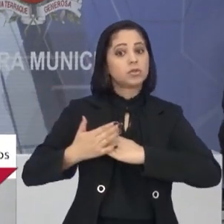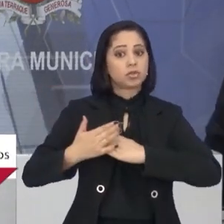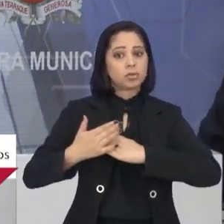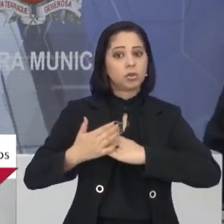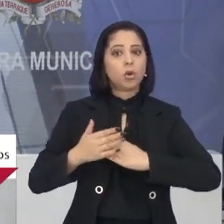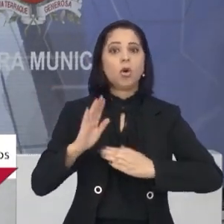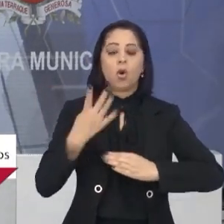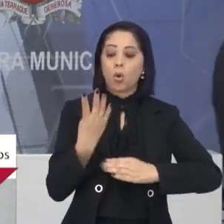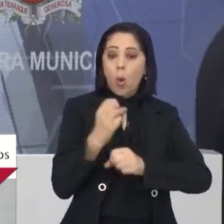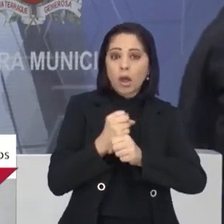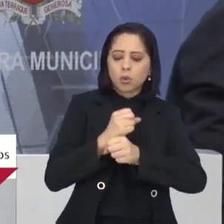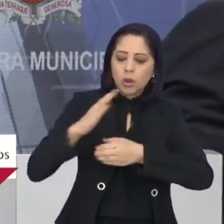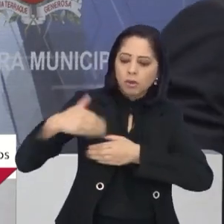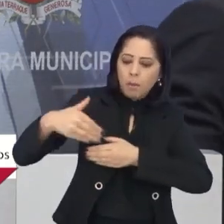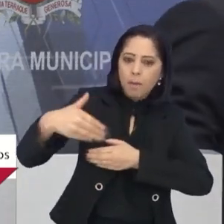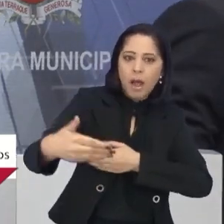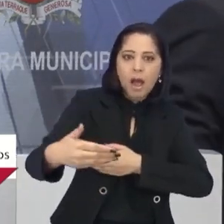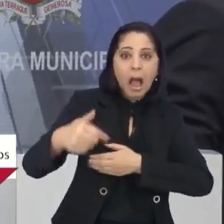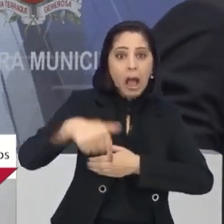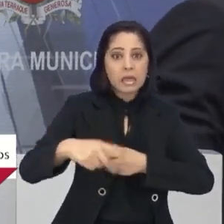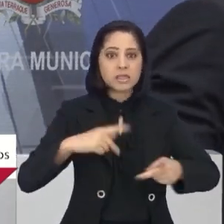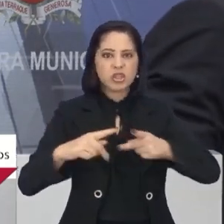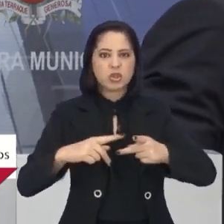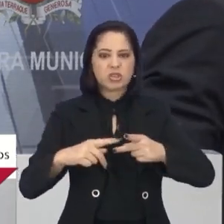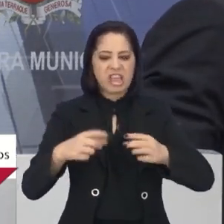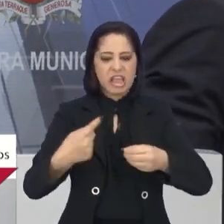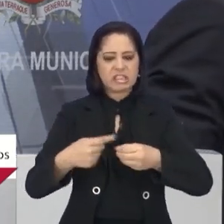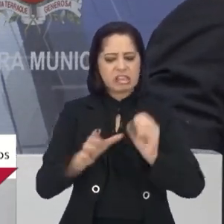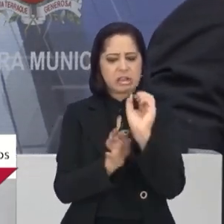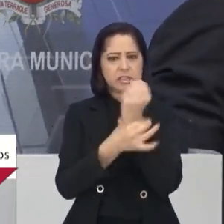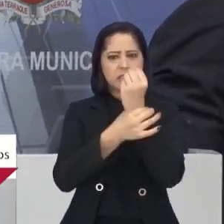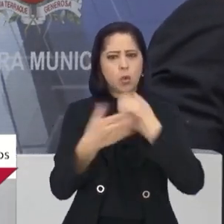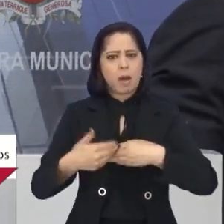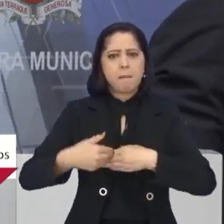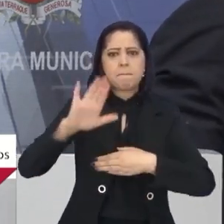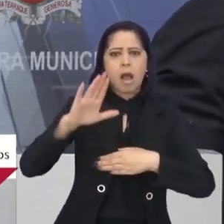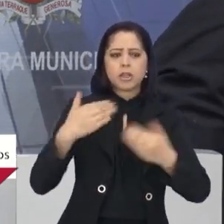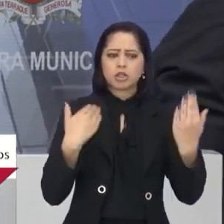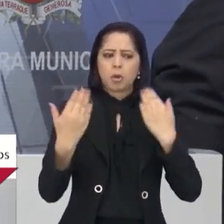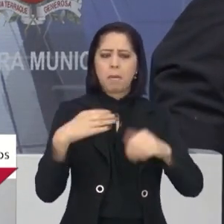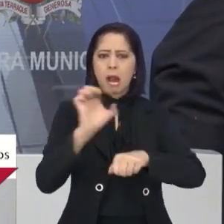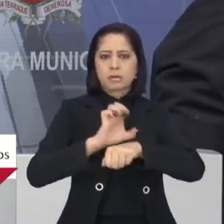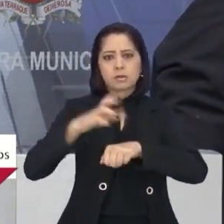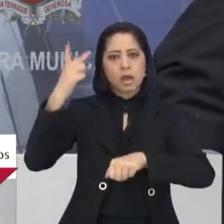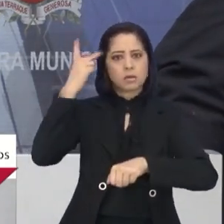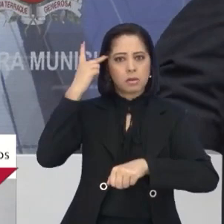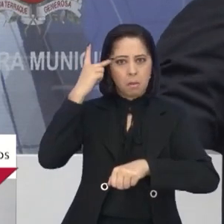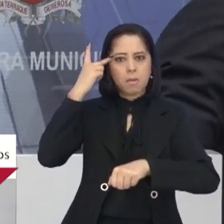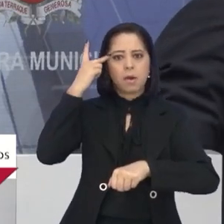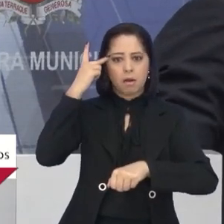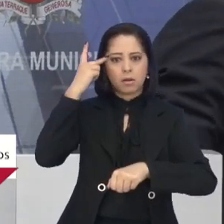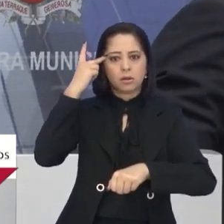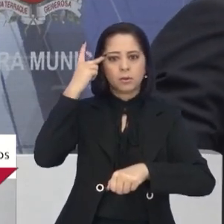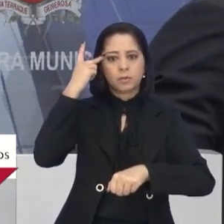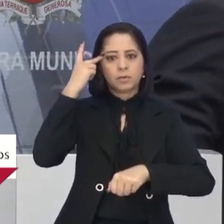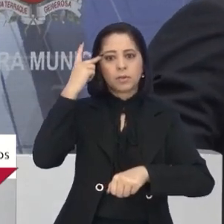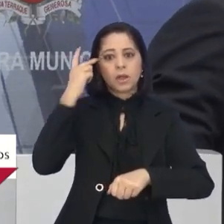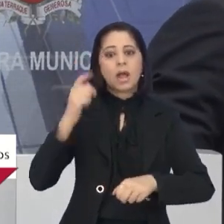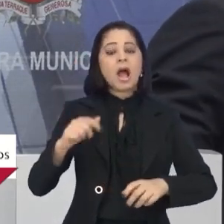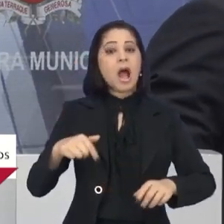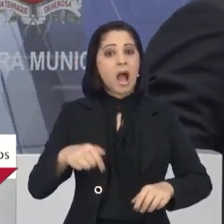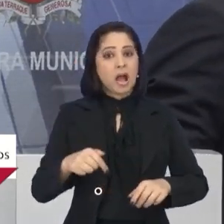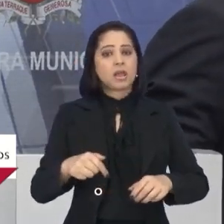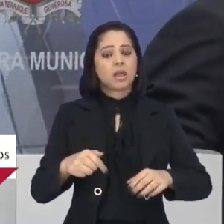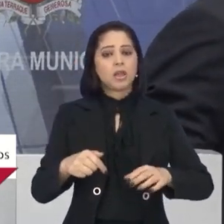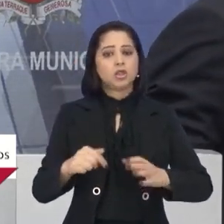4 anos depois a cidade mais segura do Estado de São Paulo com os menores indicad dos últimos 24 anos combatendo de forma integrada todos os